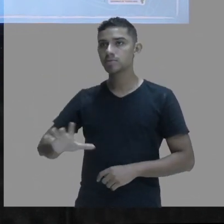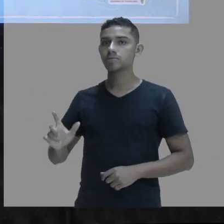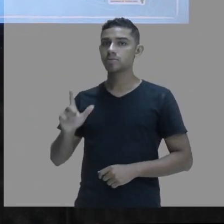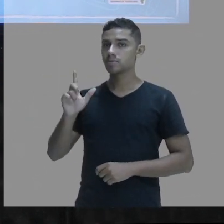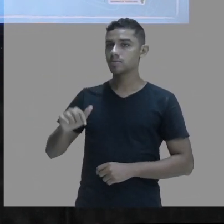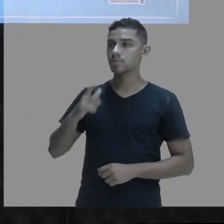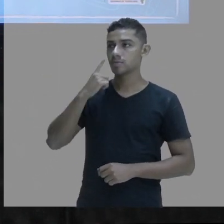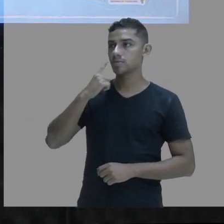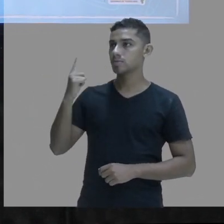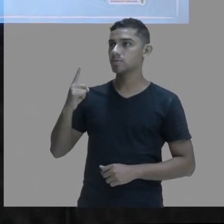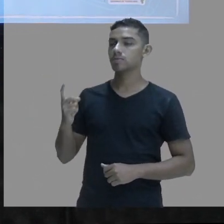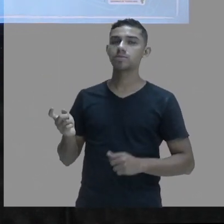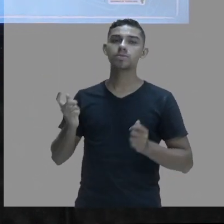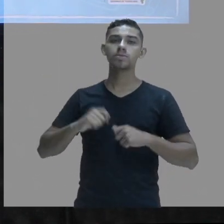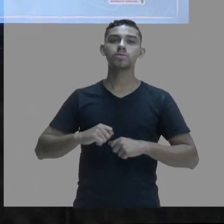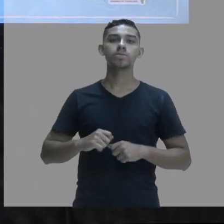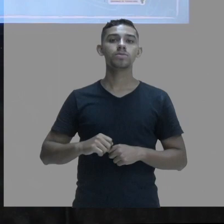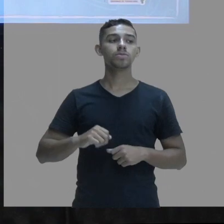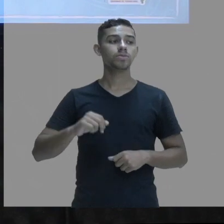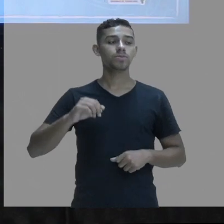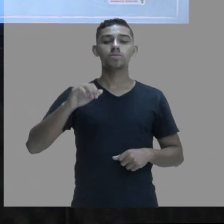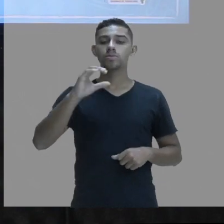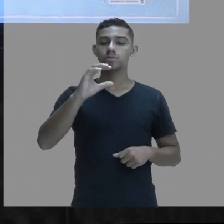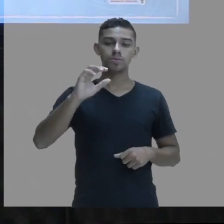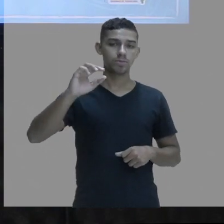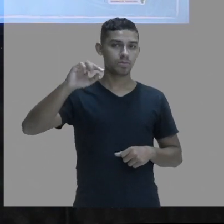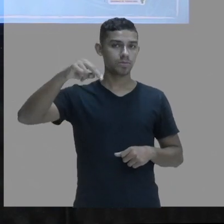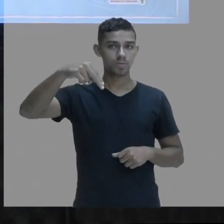alcenos é CnH2n.